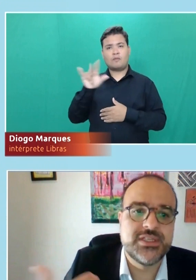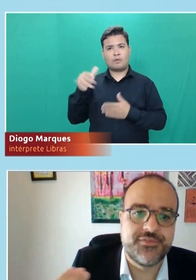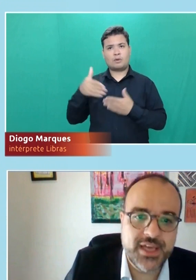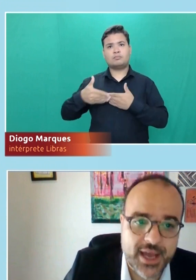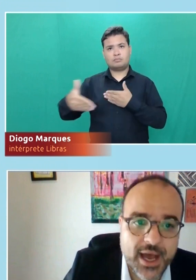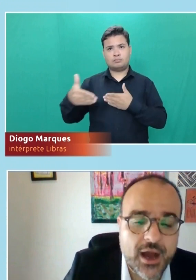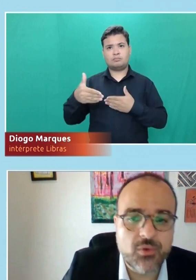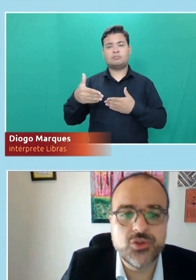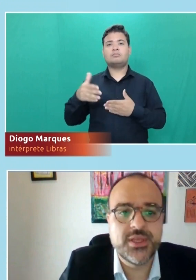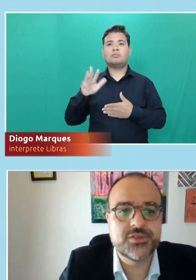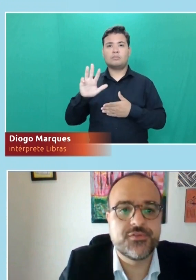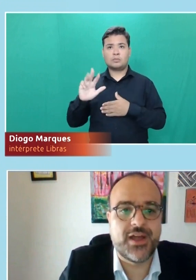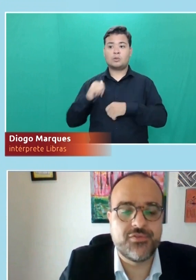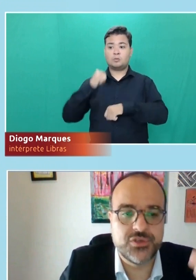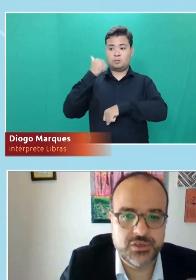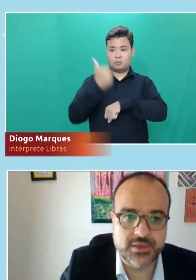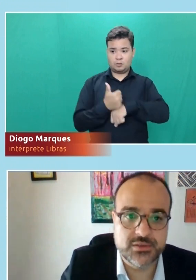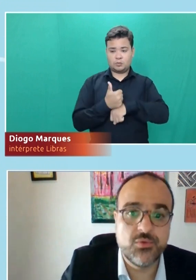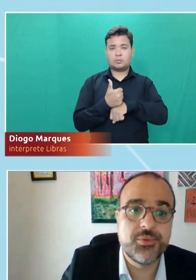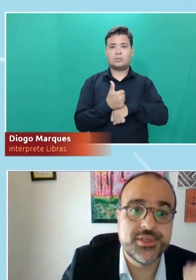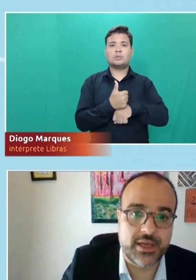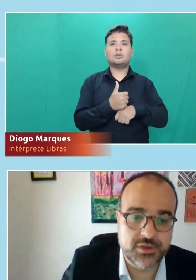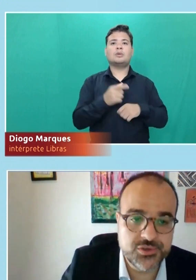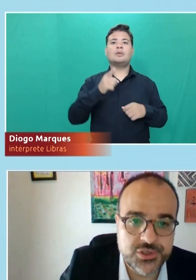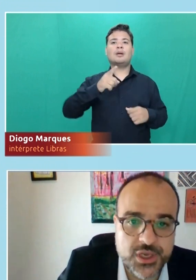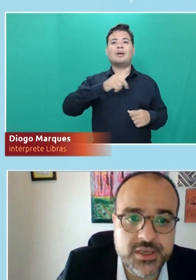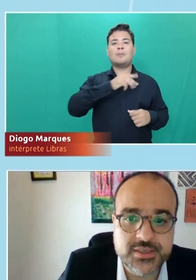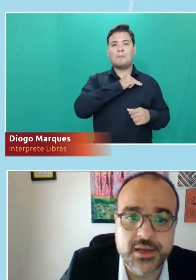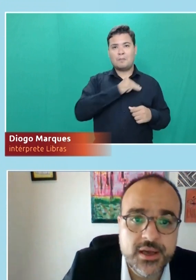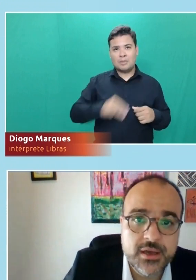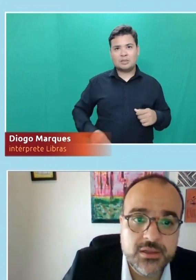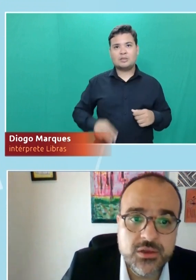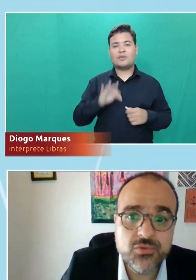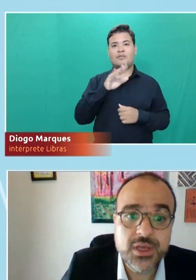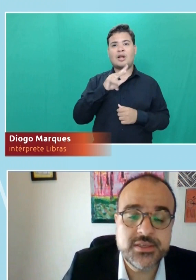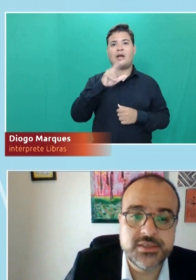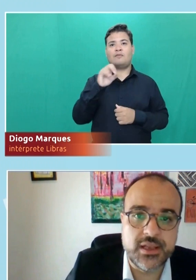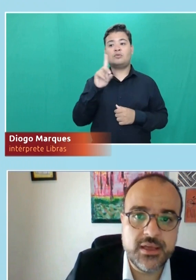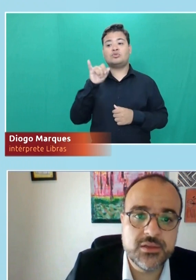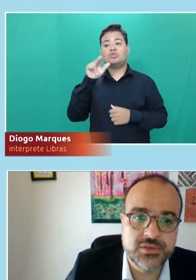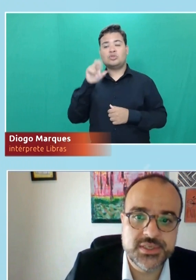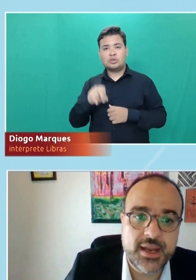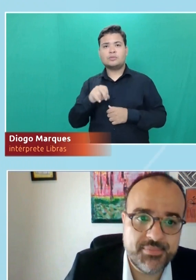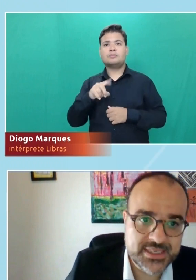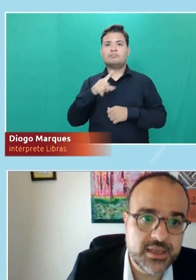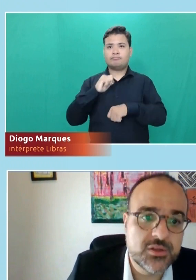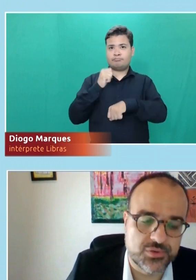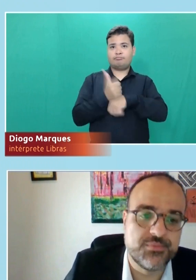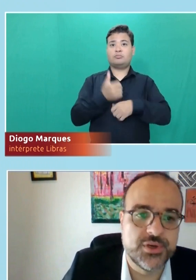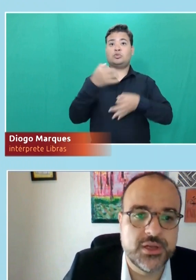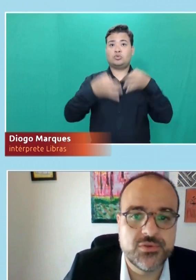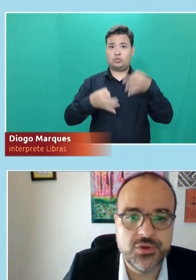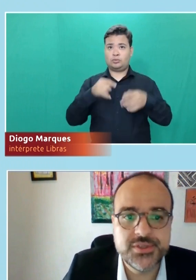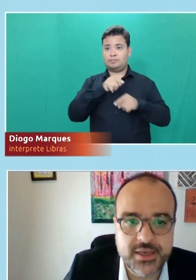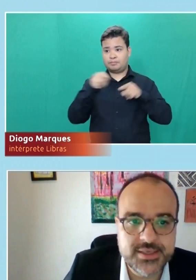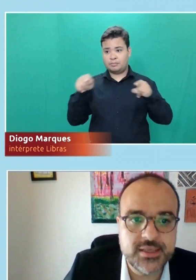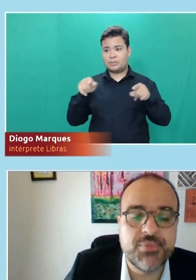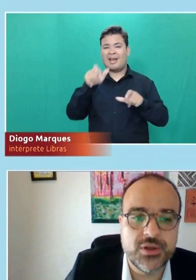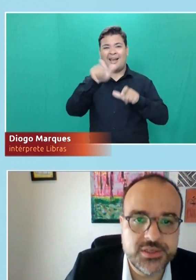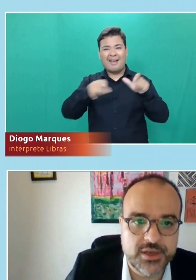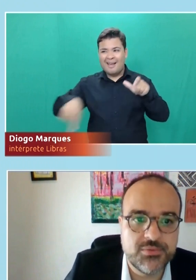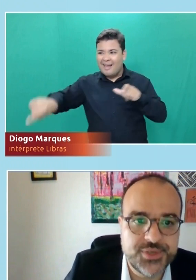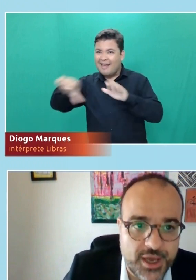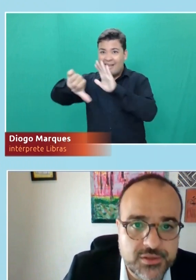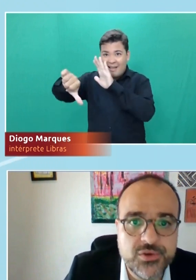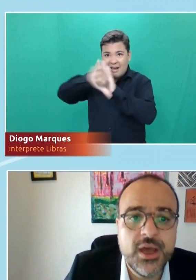direção da Polícia Federal, quando o ministro Flávio Dino assume o Ministério da Justiça, nenhum desses delitos estará prescrito. Portanto, todos eles